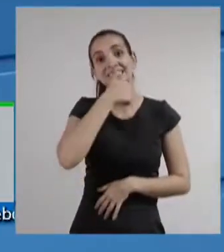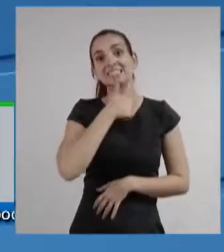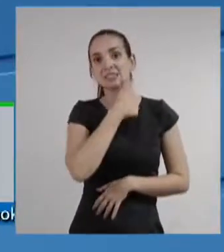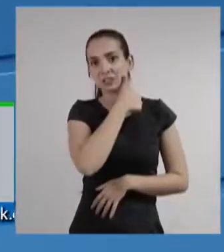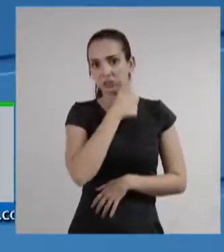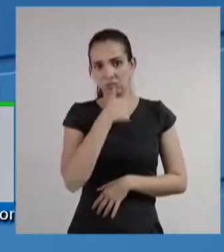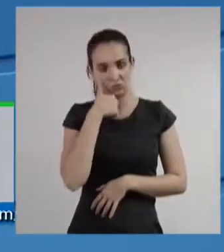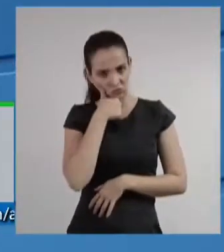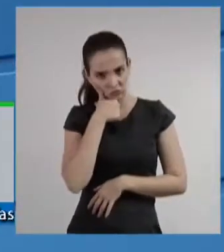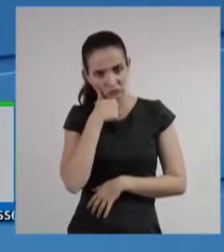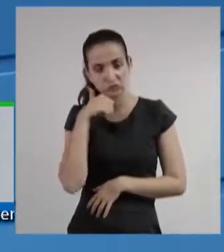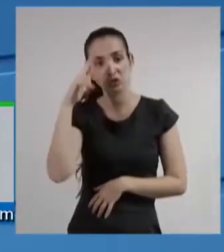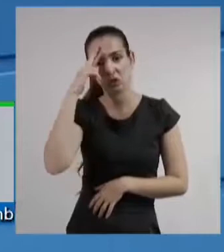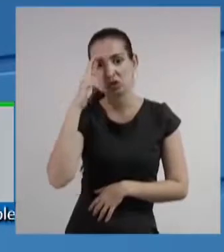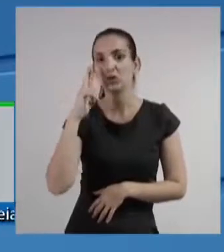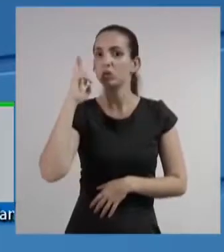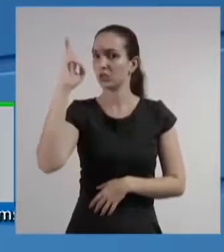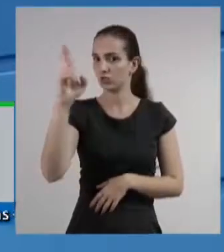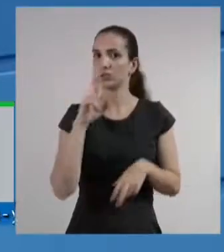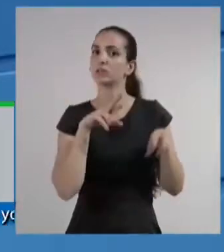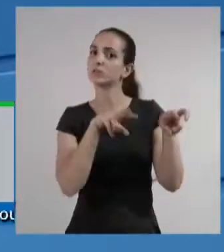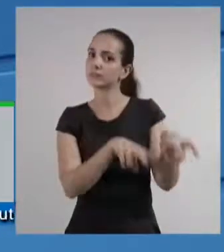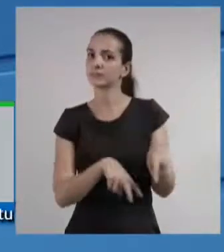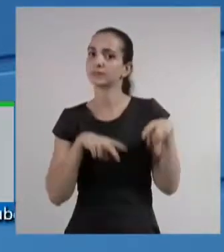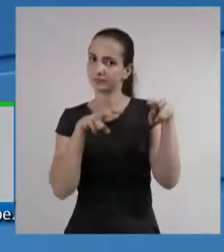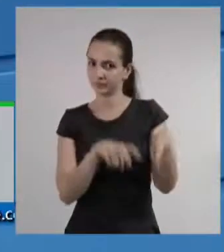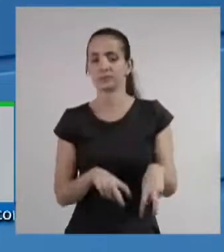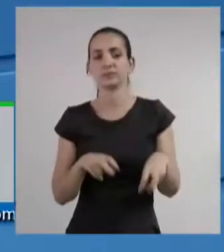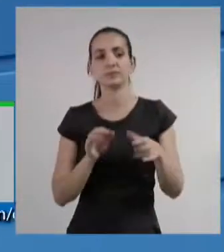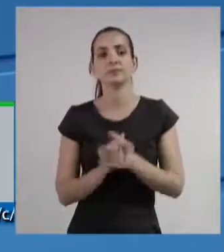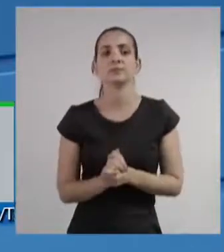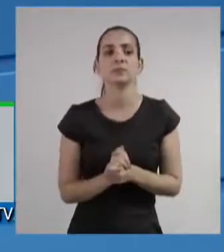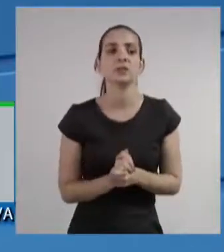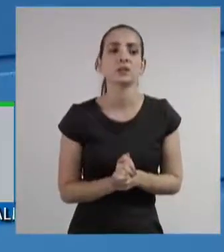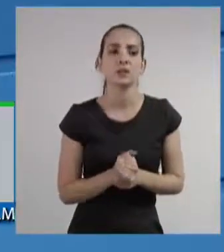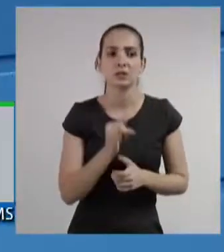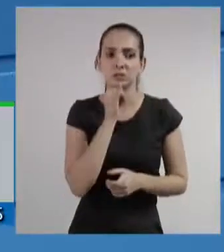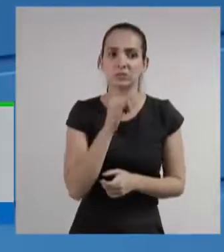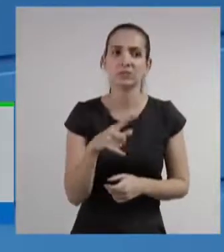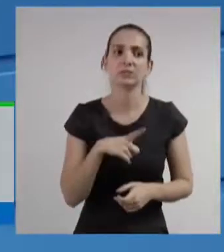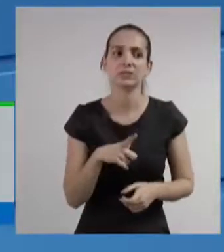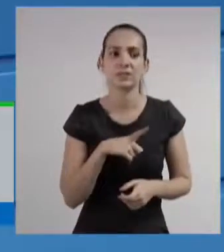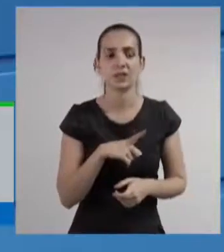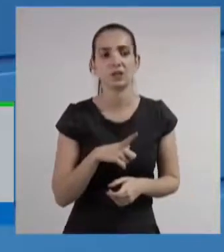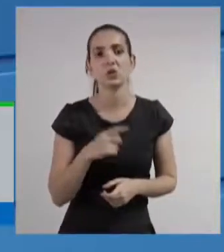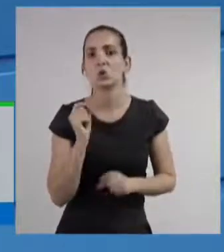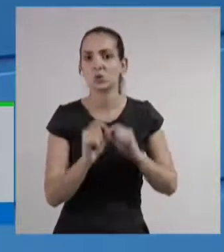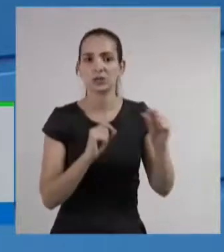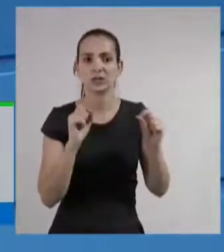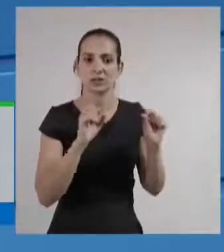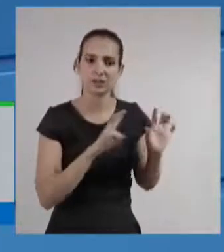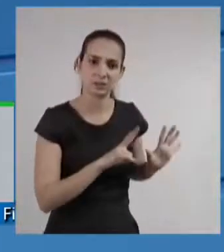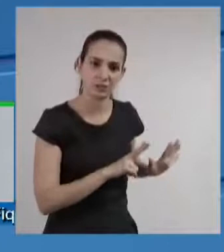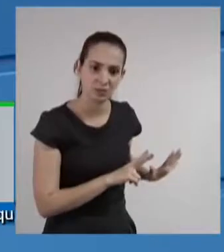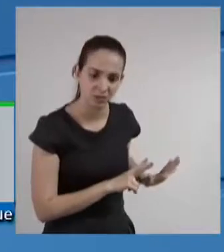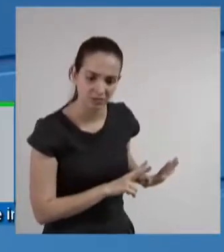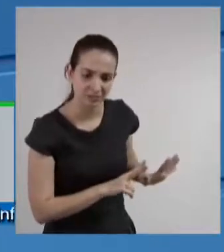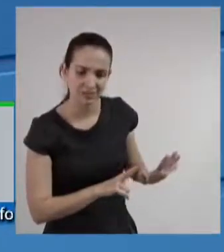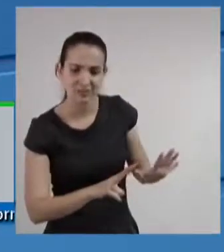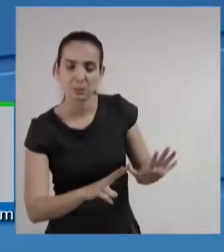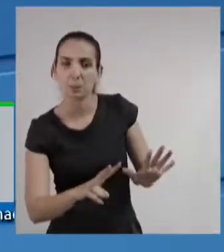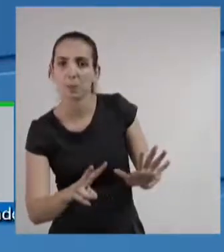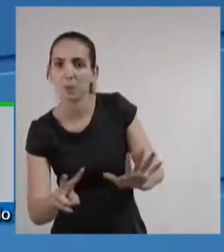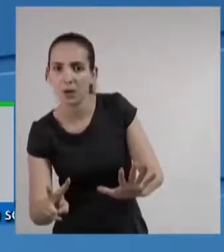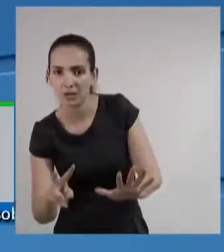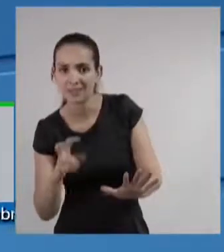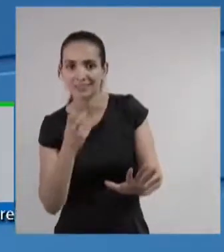rural, vamos falar diferente. Do jeito que está acontecendo a água ser barrenta 5 dias, está sacrificando o ecoturismo. Seu Zé, eu